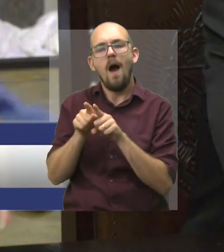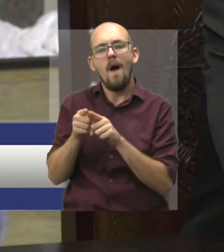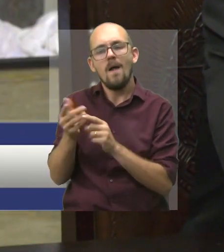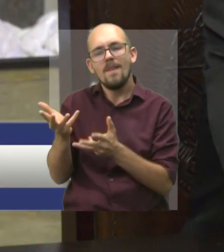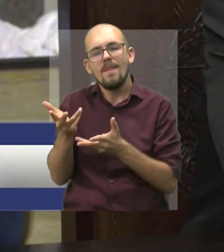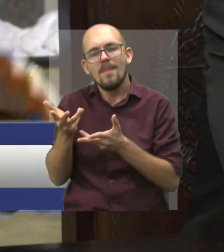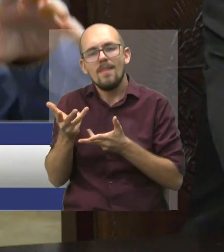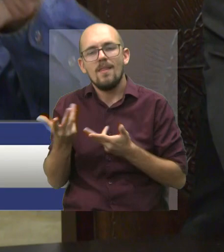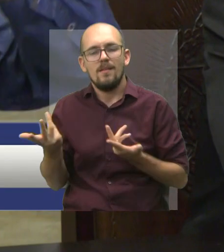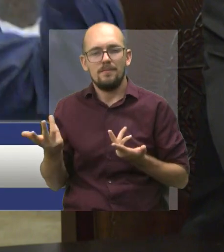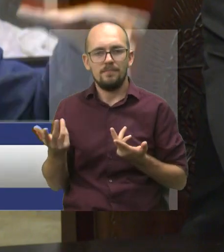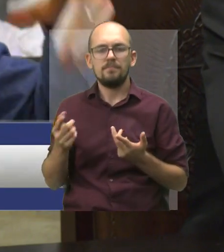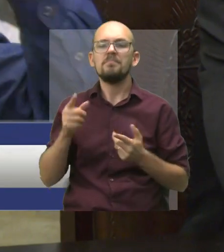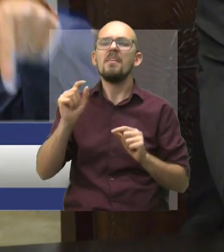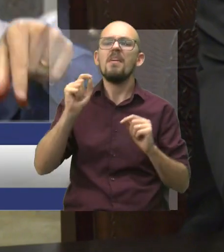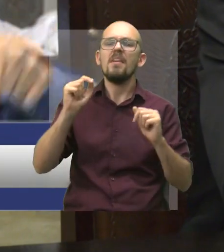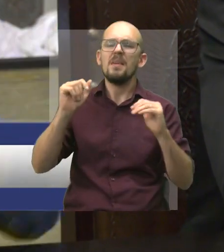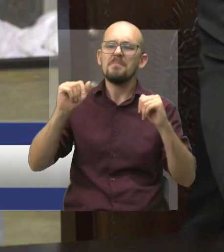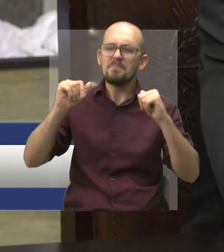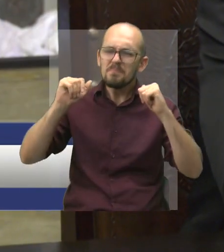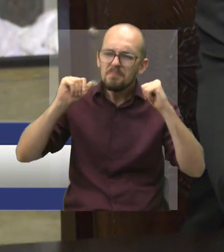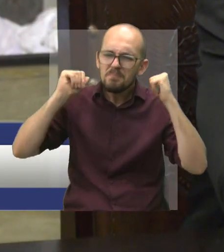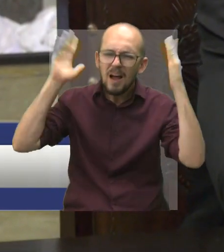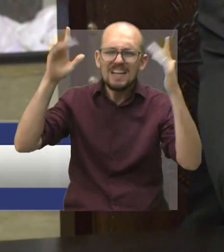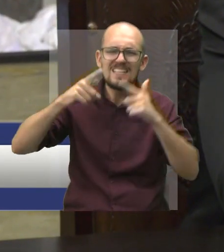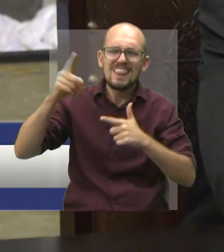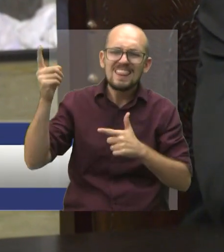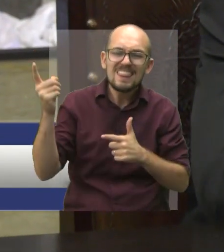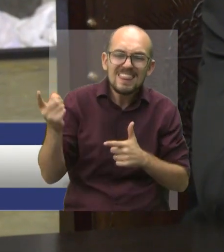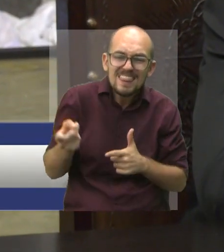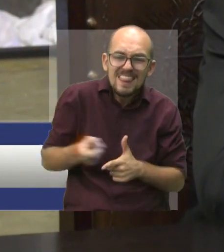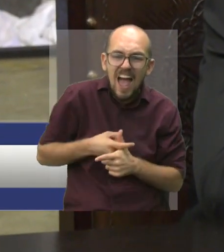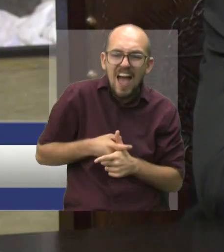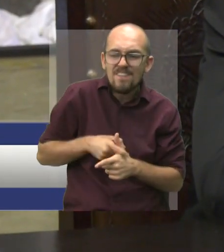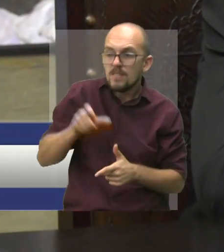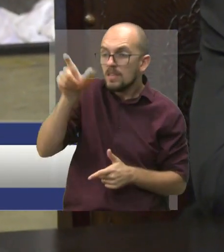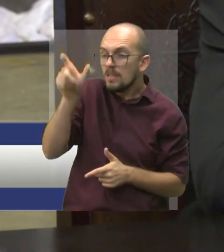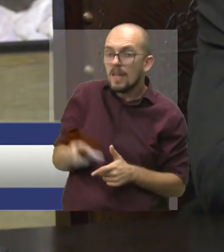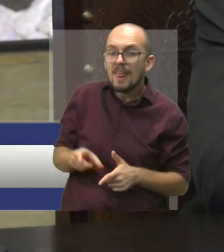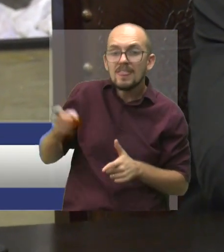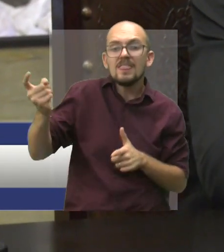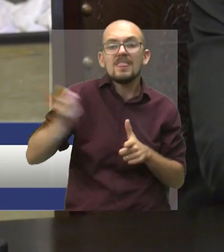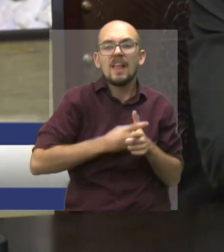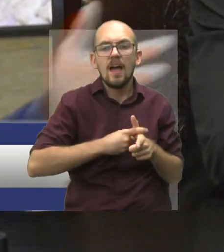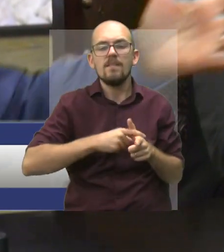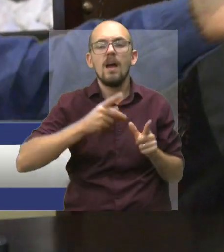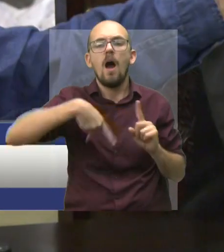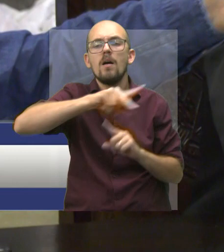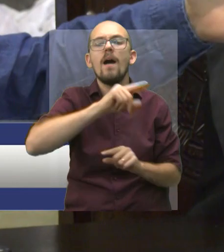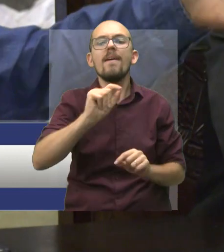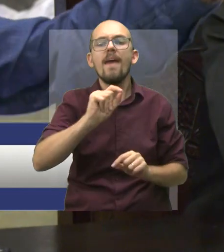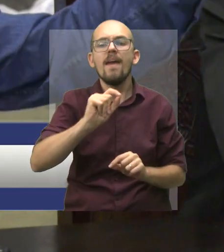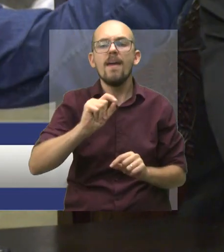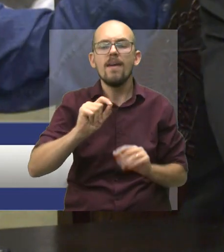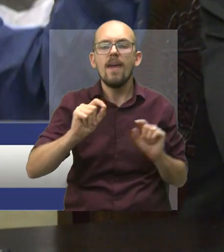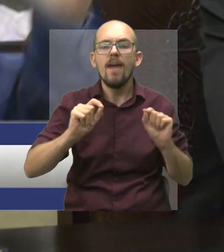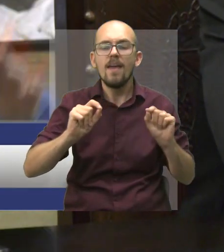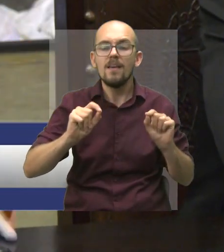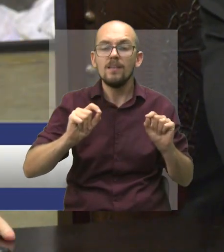são os maiores devedores da Previdência Social? Ora,